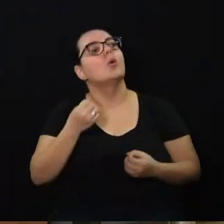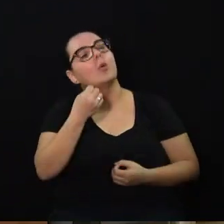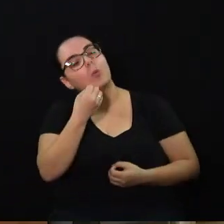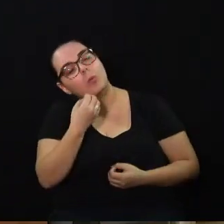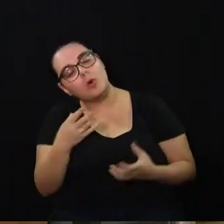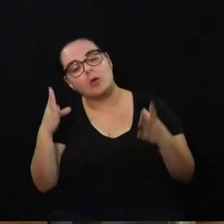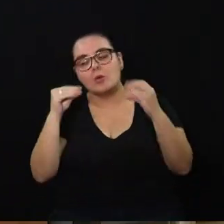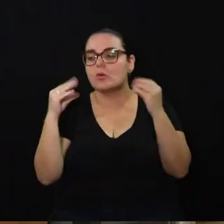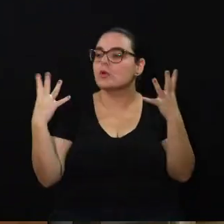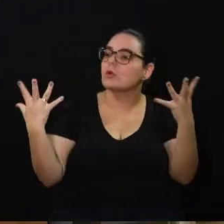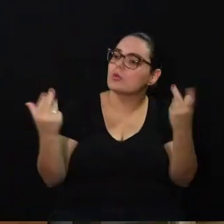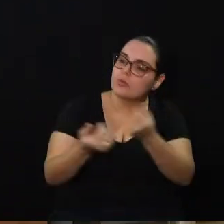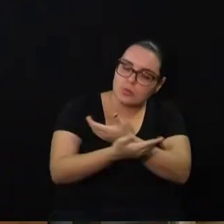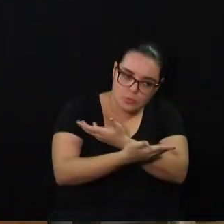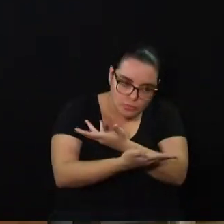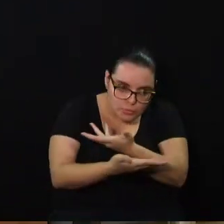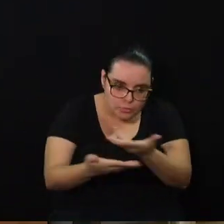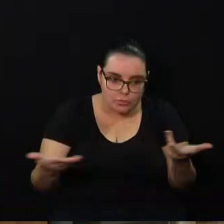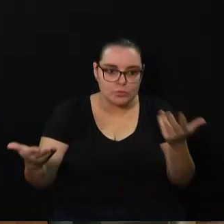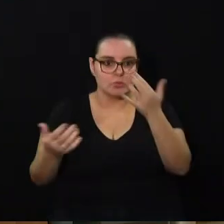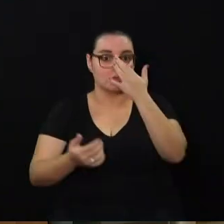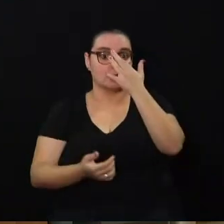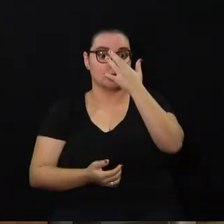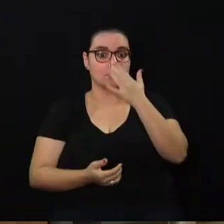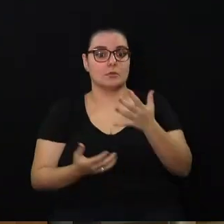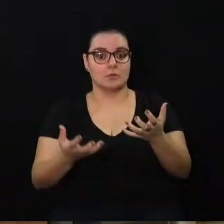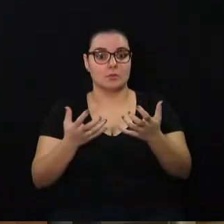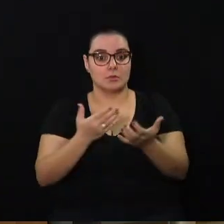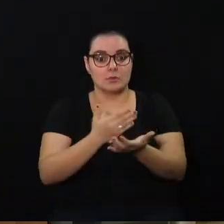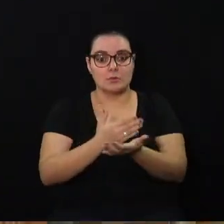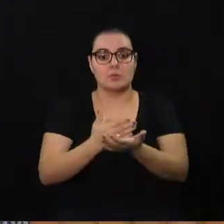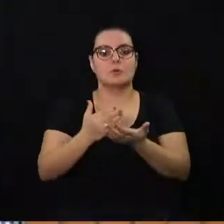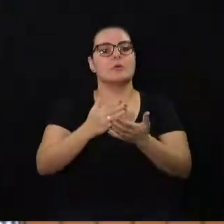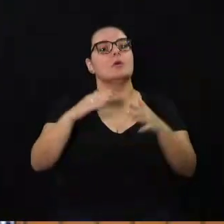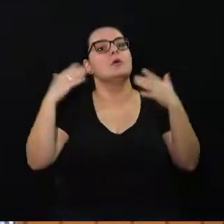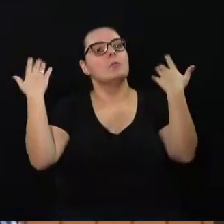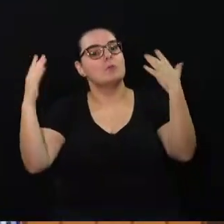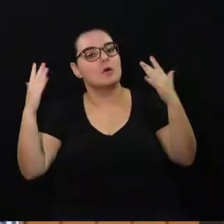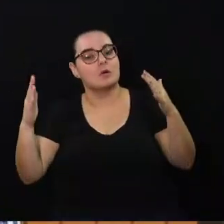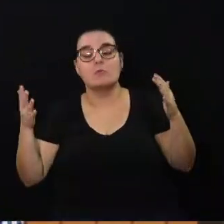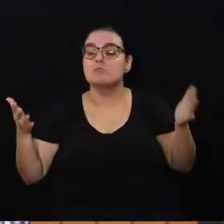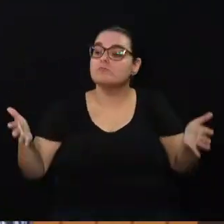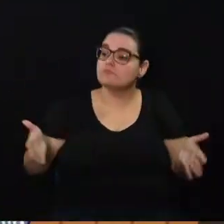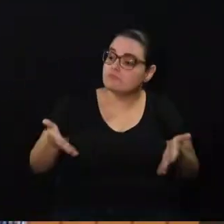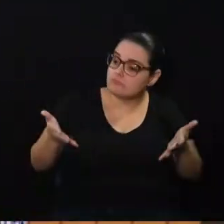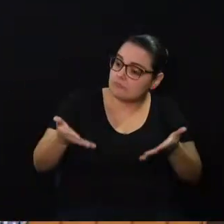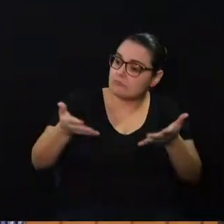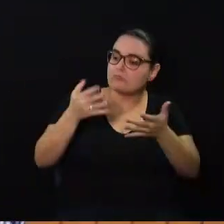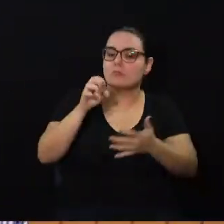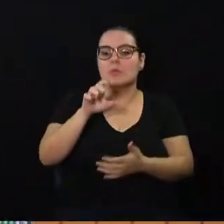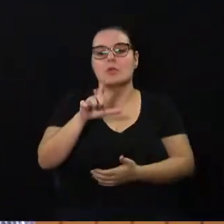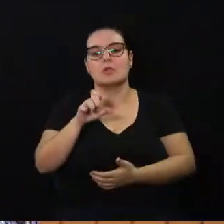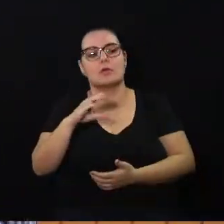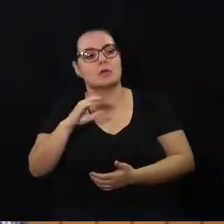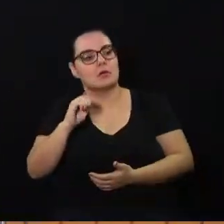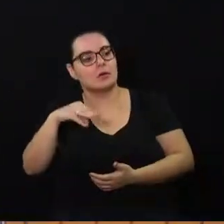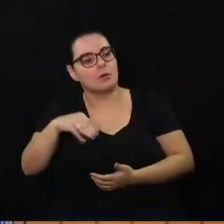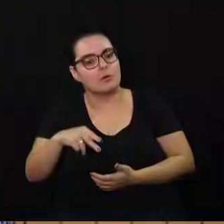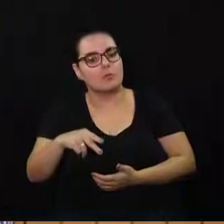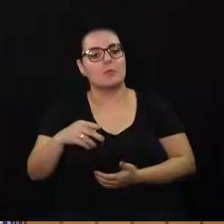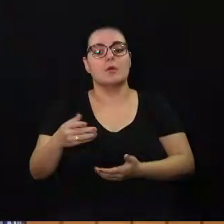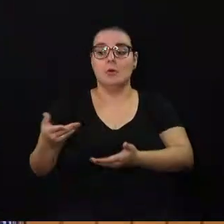todas queria principalmente parabenizar a iniciativa dele em campo o